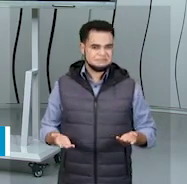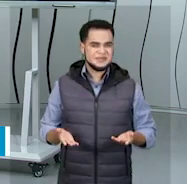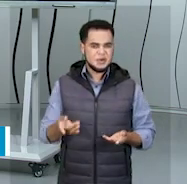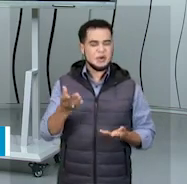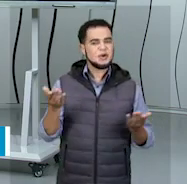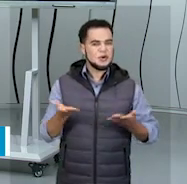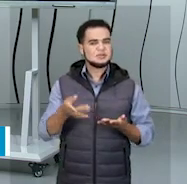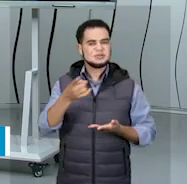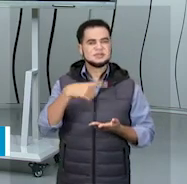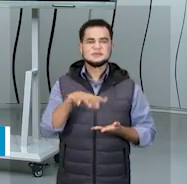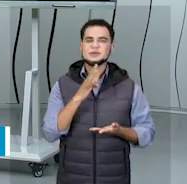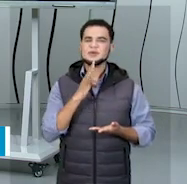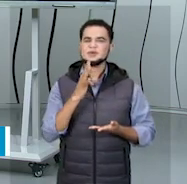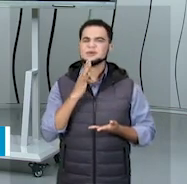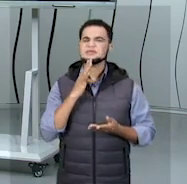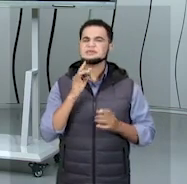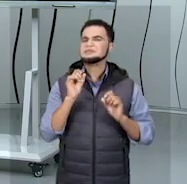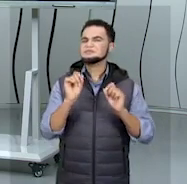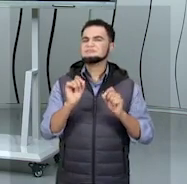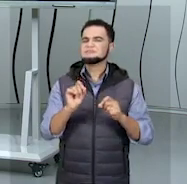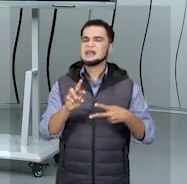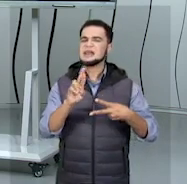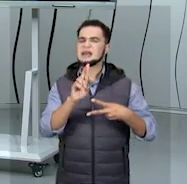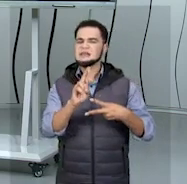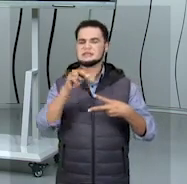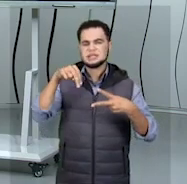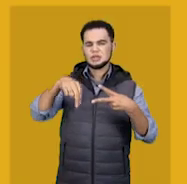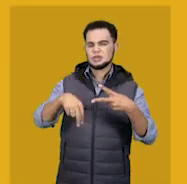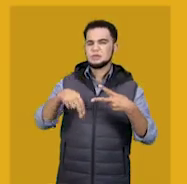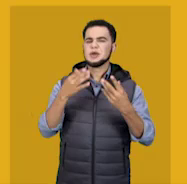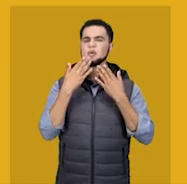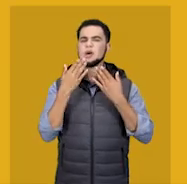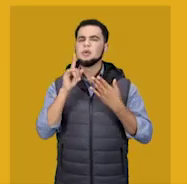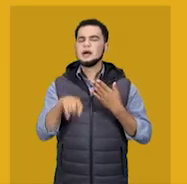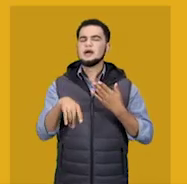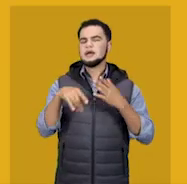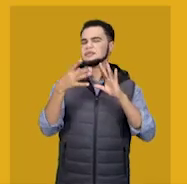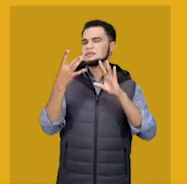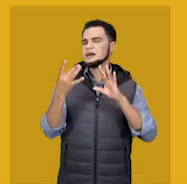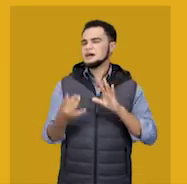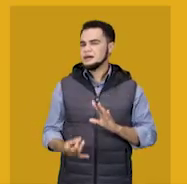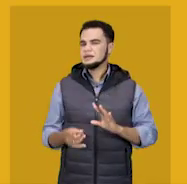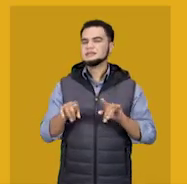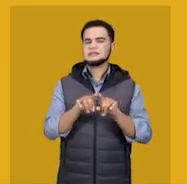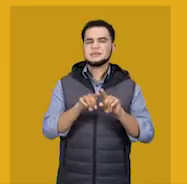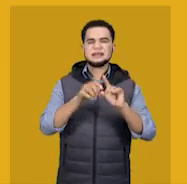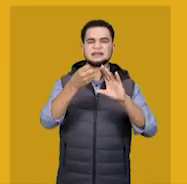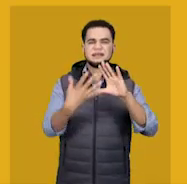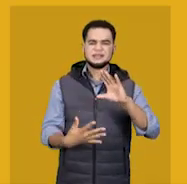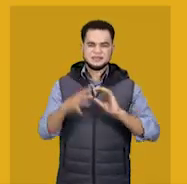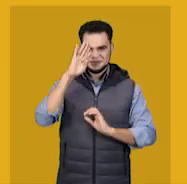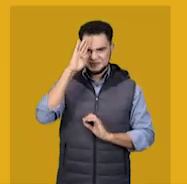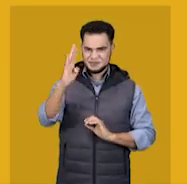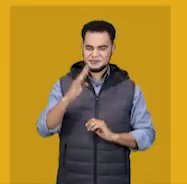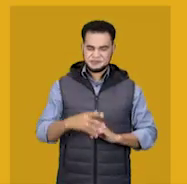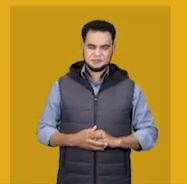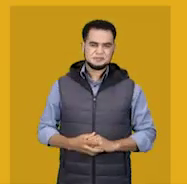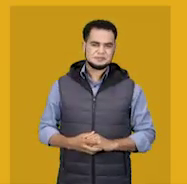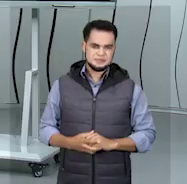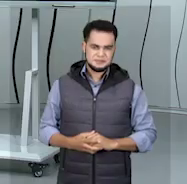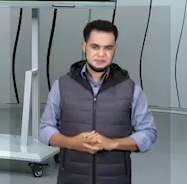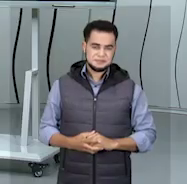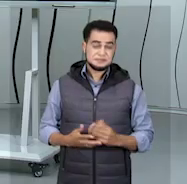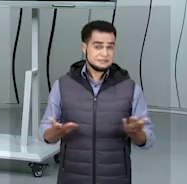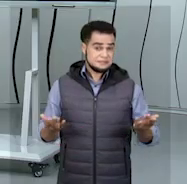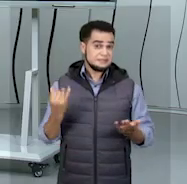a definição de realismo e naturalismo, suas diferenças e principais características. É